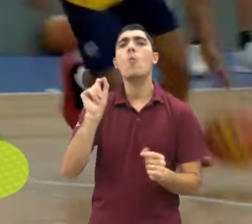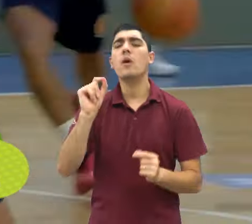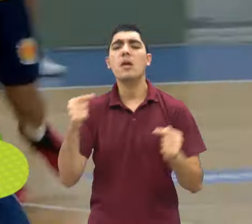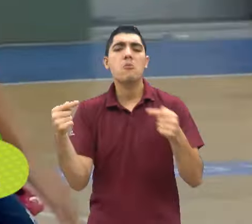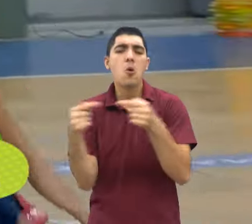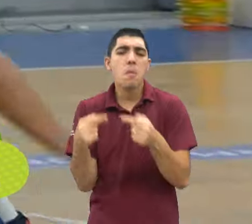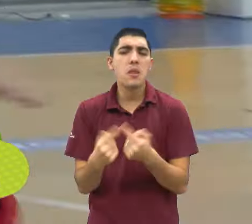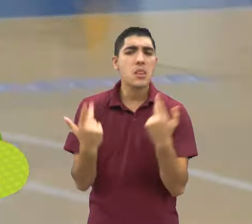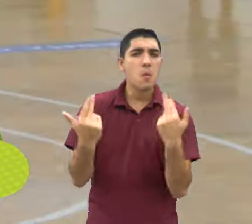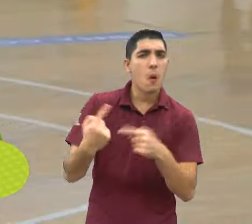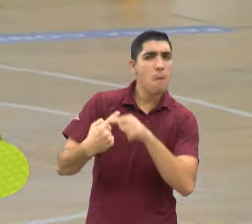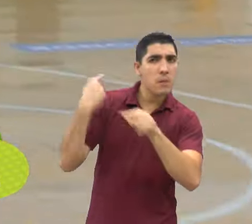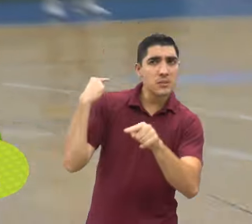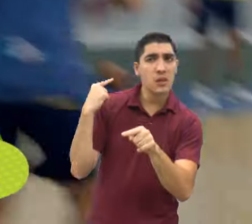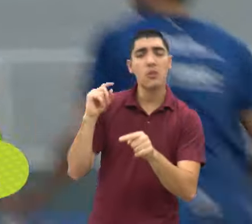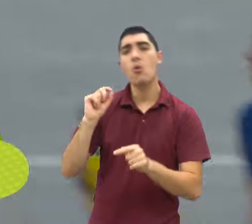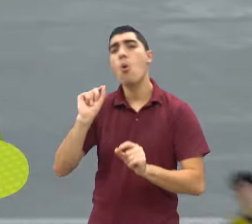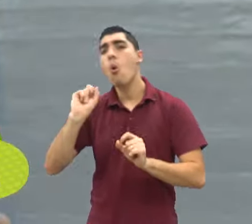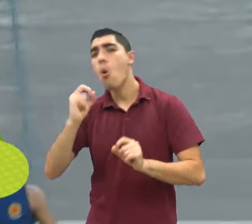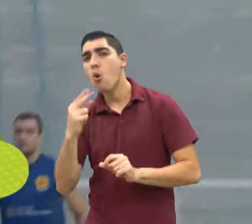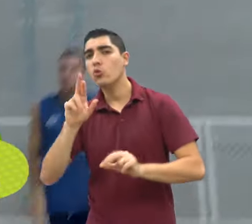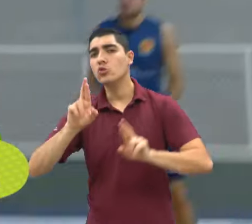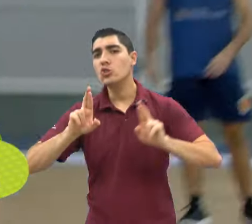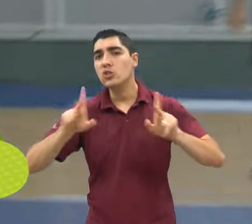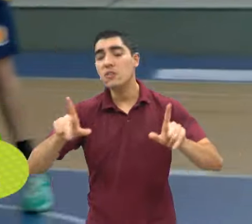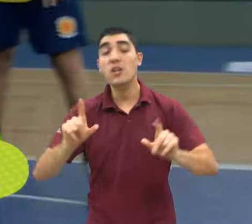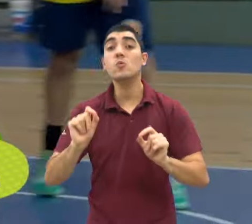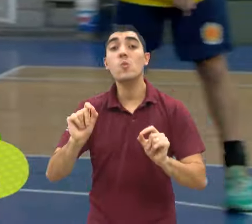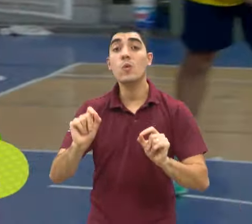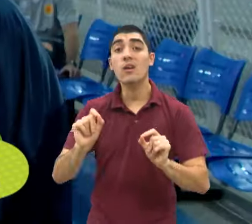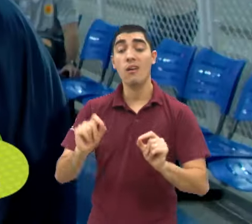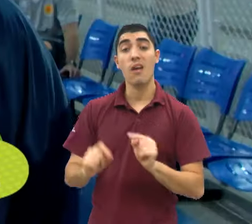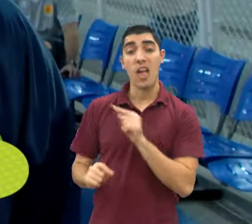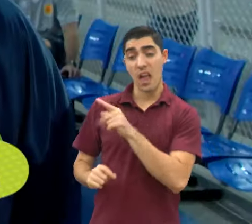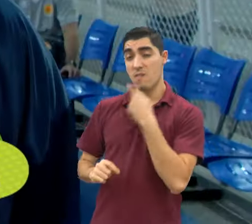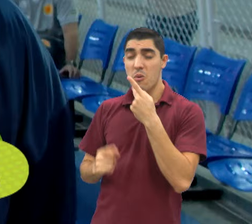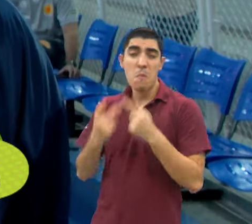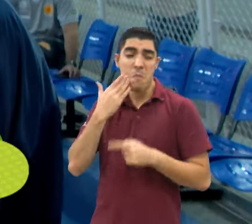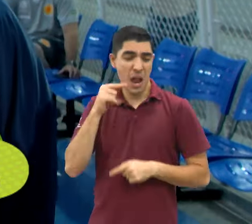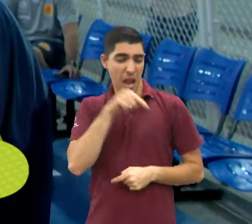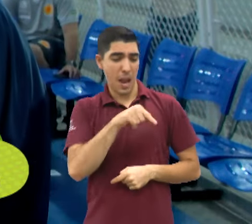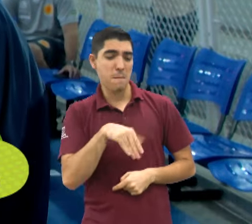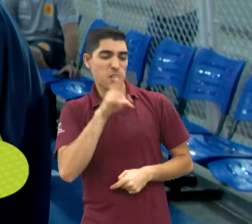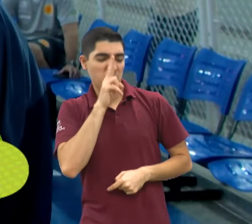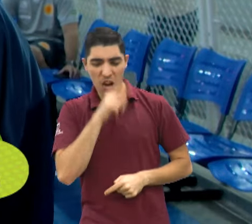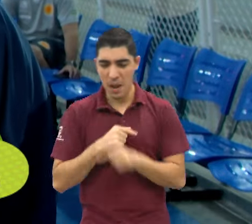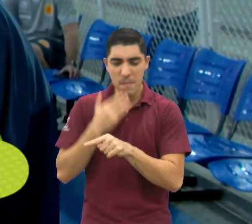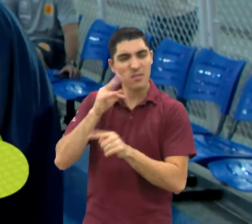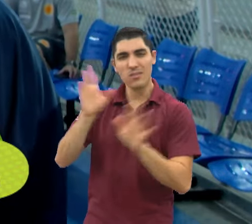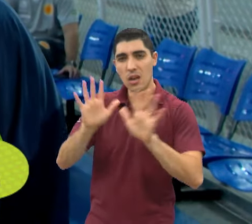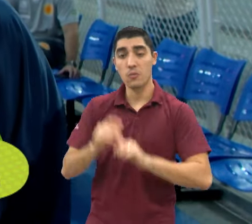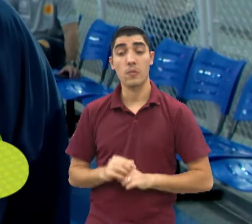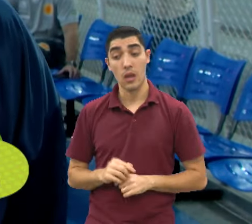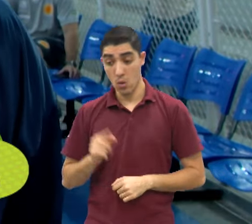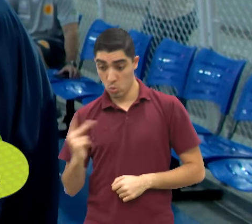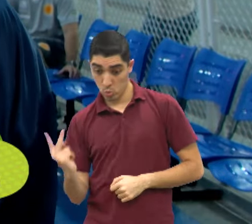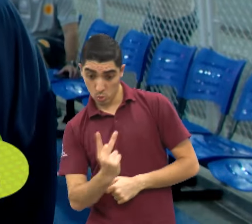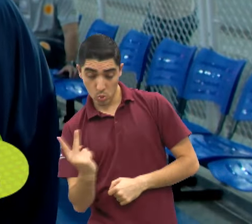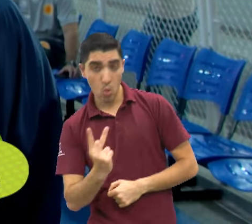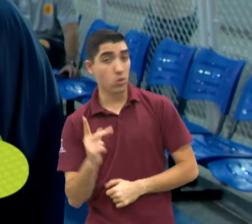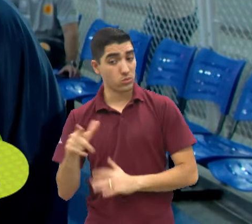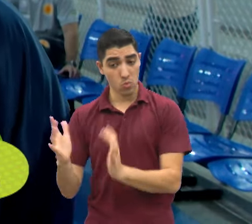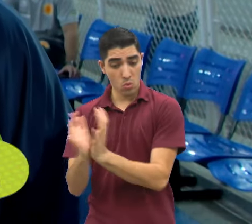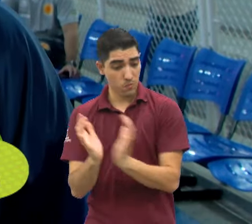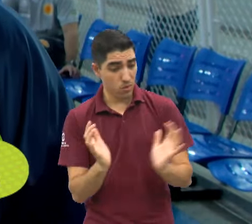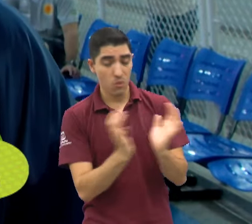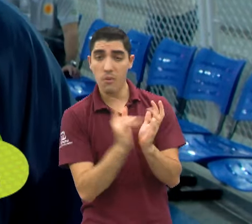de 9 anos atrás, não ser apontado como favorito. Primeiro, são 2 equipes muito parecidas, 2 equipes que trabalham muito,